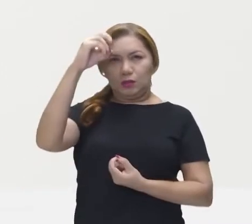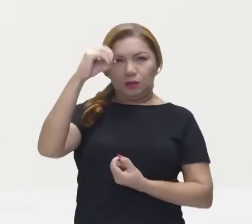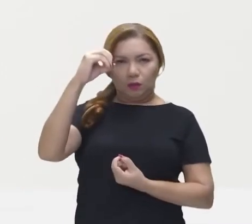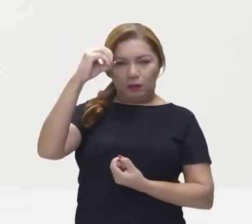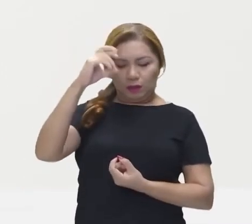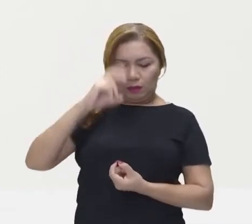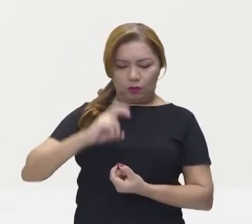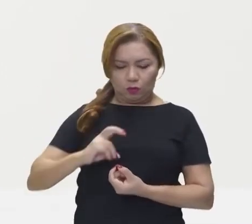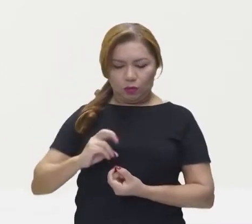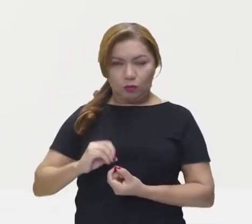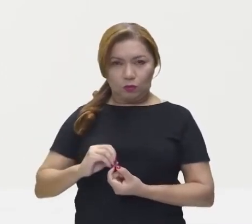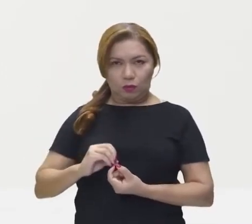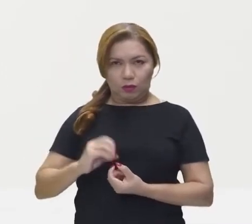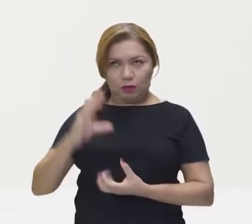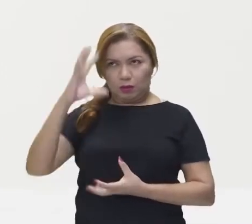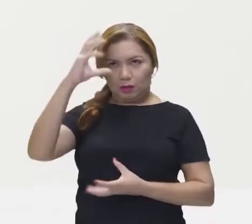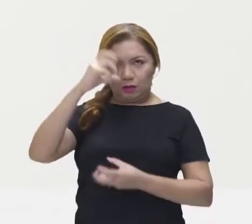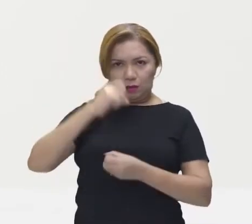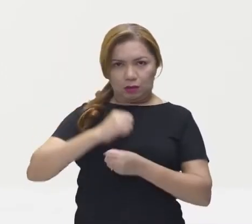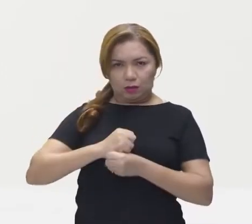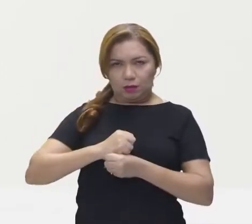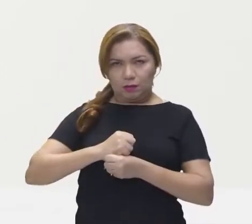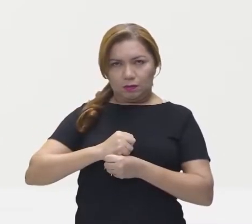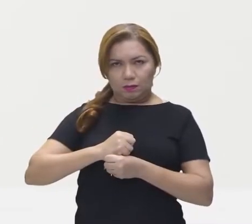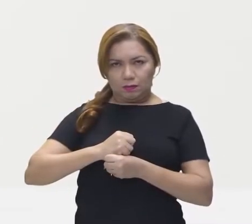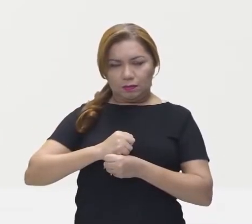contorno que a gente faz. Beleza?